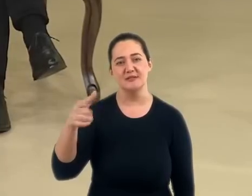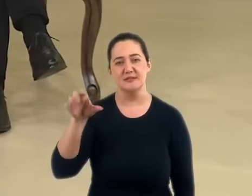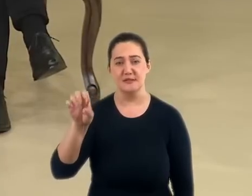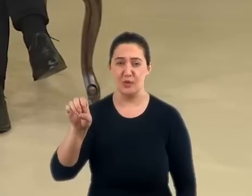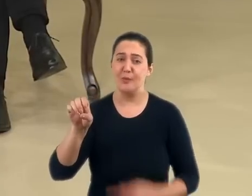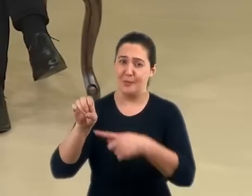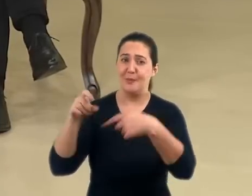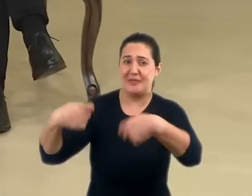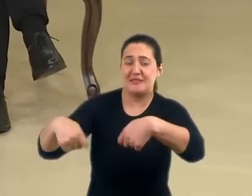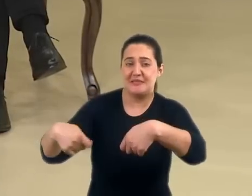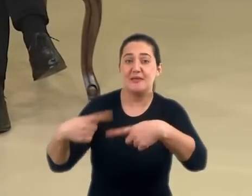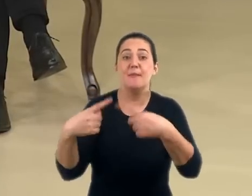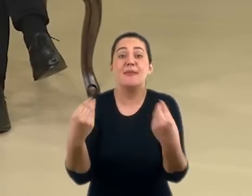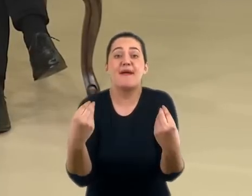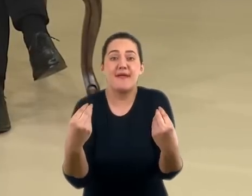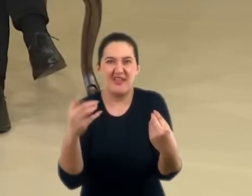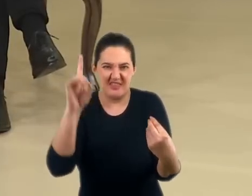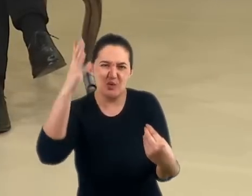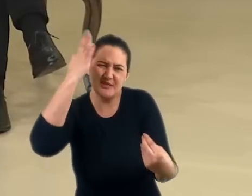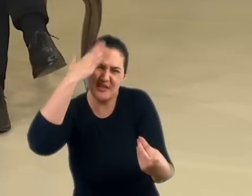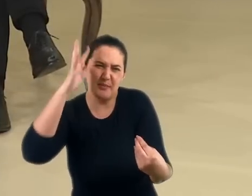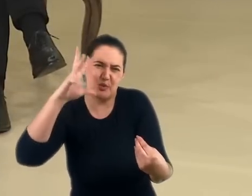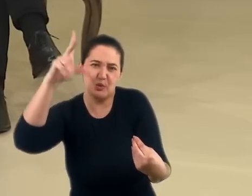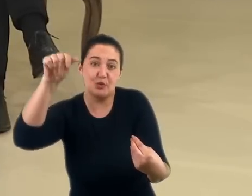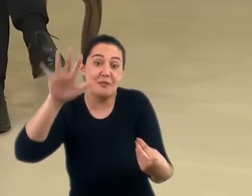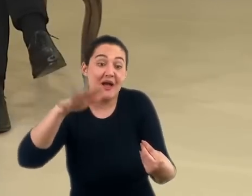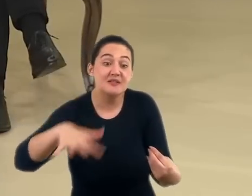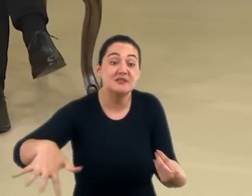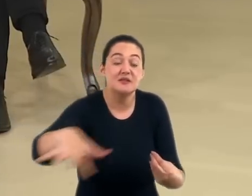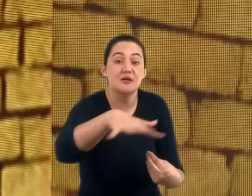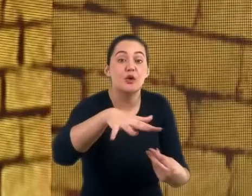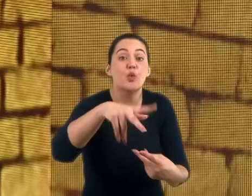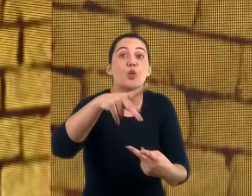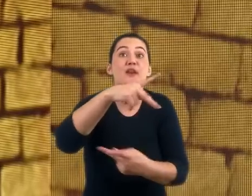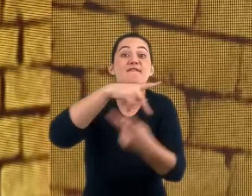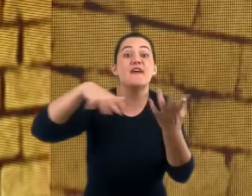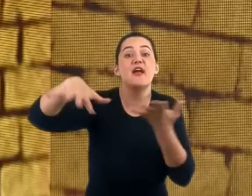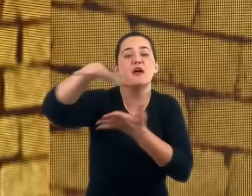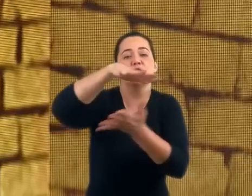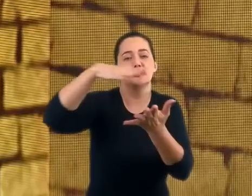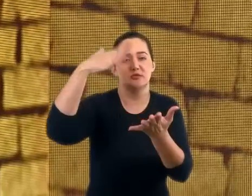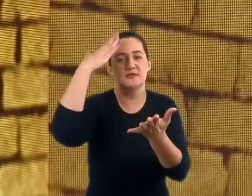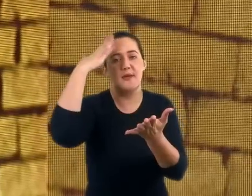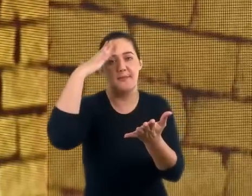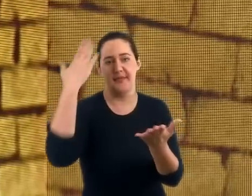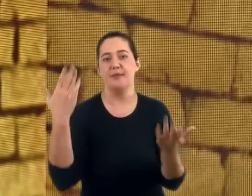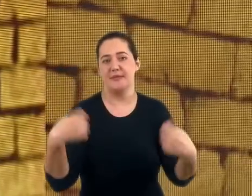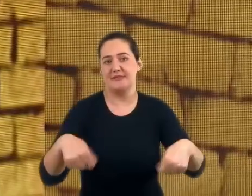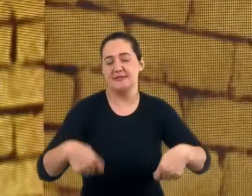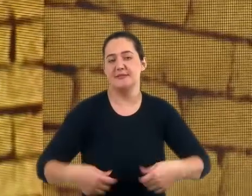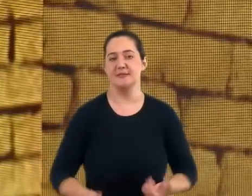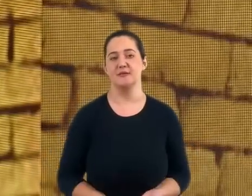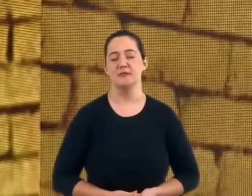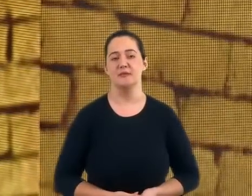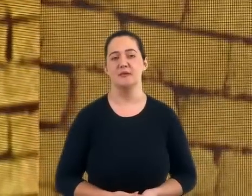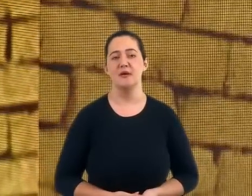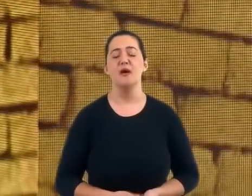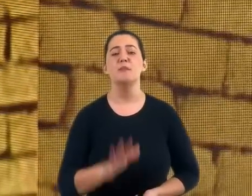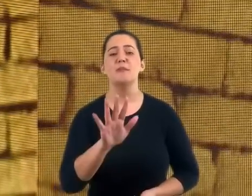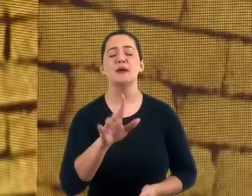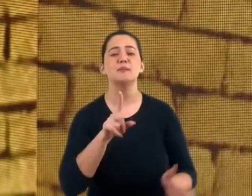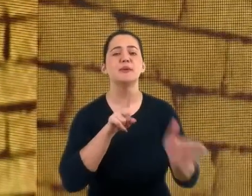por todas o processo, a história da redenção. Agora a pergunta é, de quem